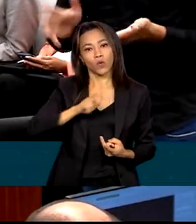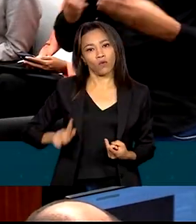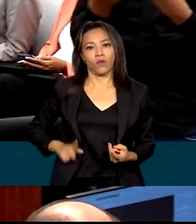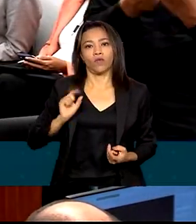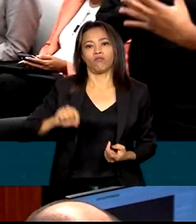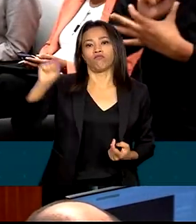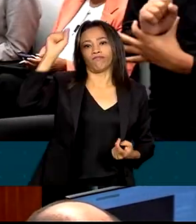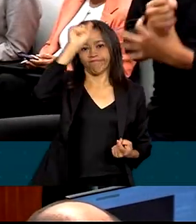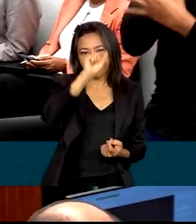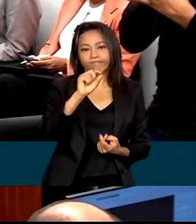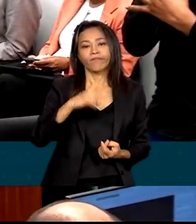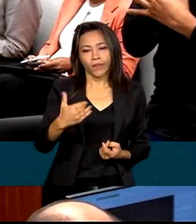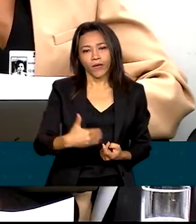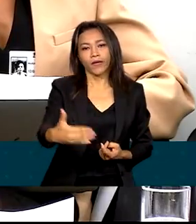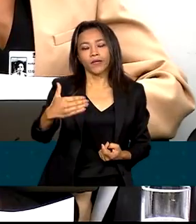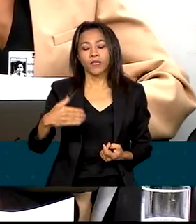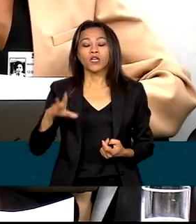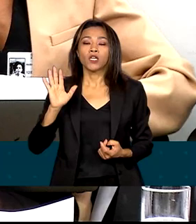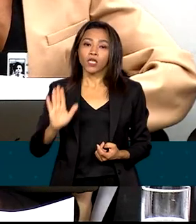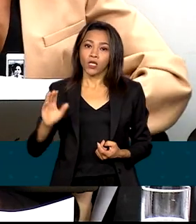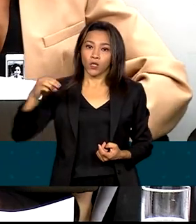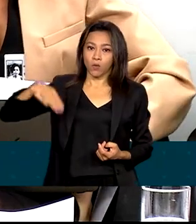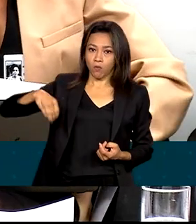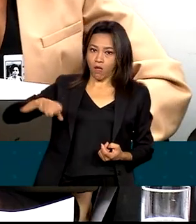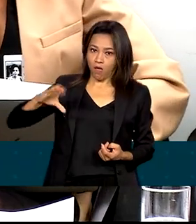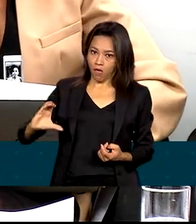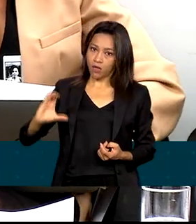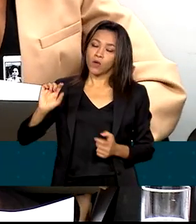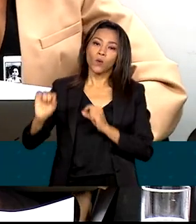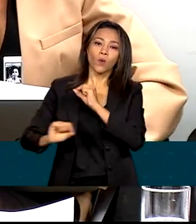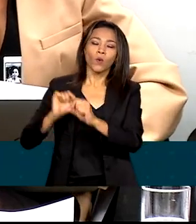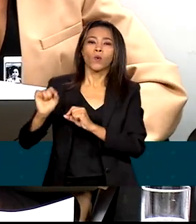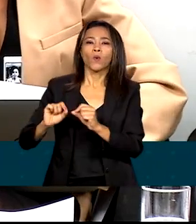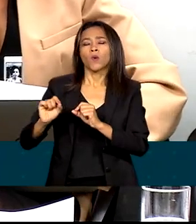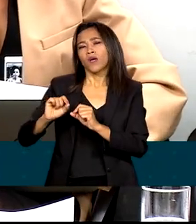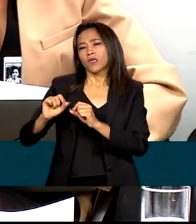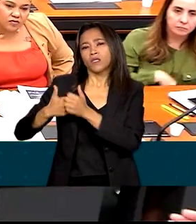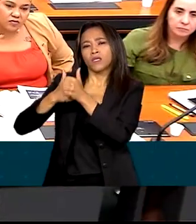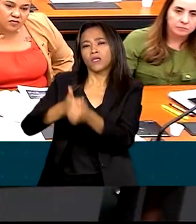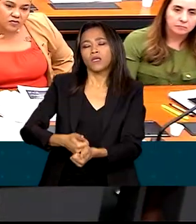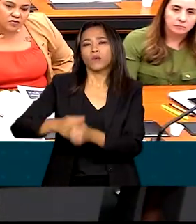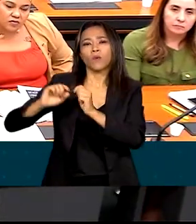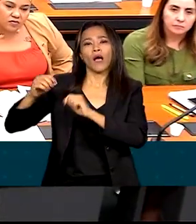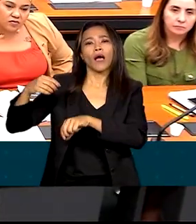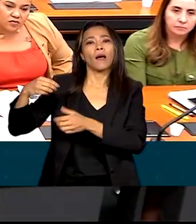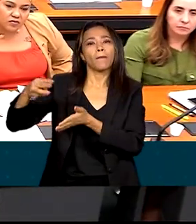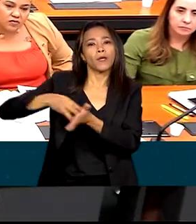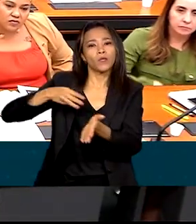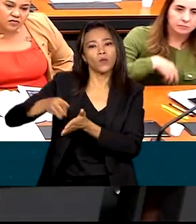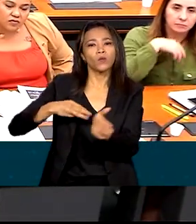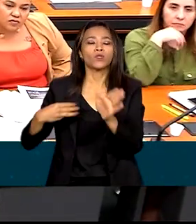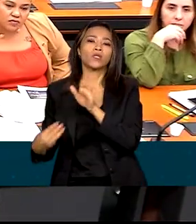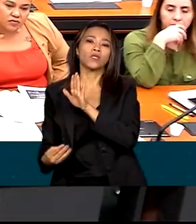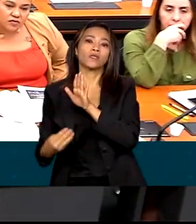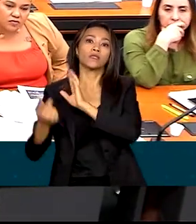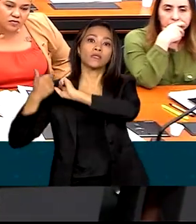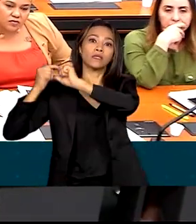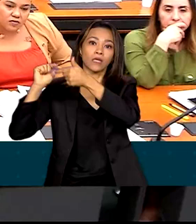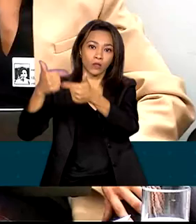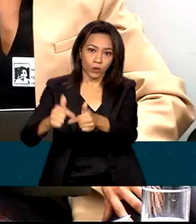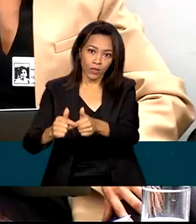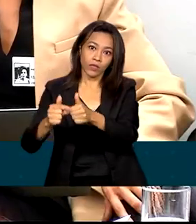lembrou que o ministério vai dar prioridade a metodologias tradicionais que apresentaram melhor resultado